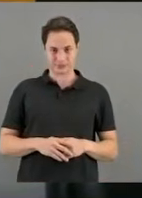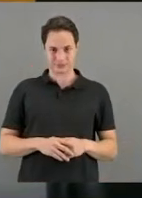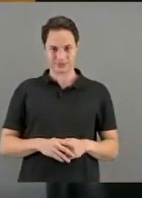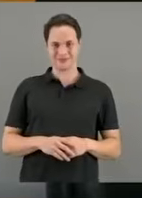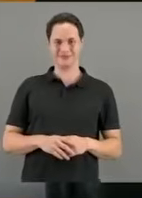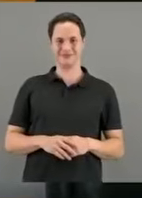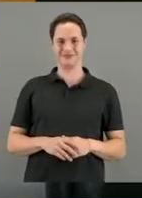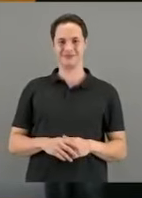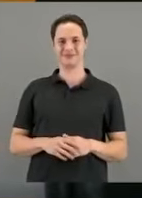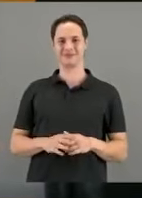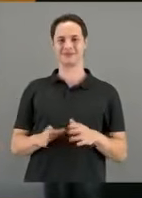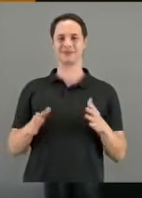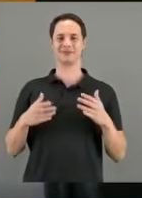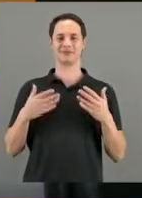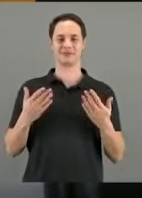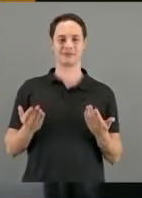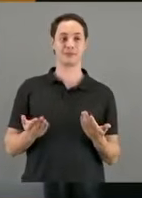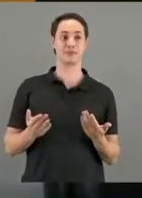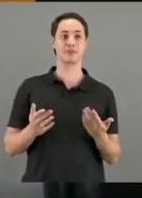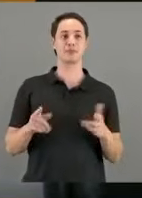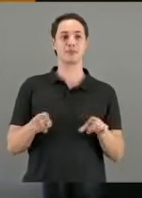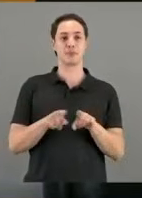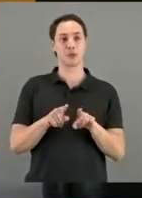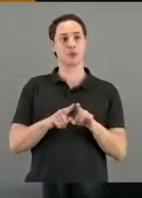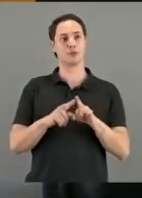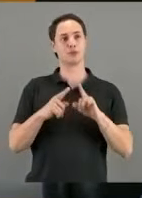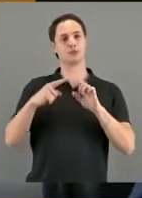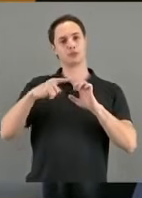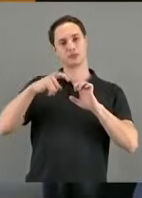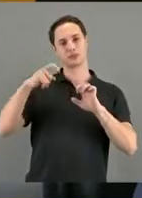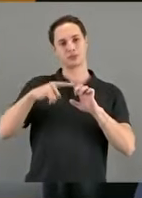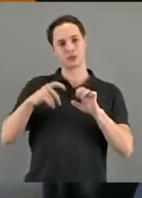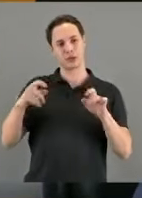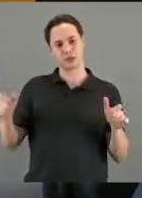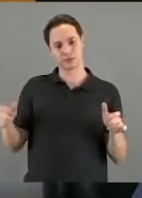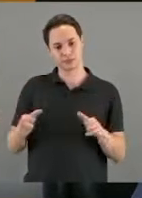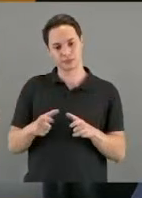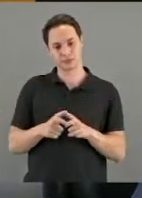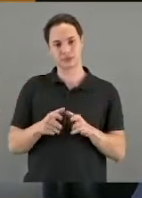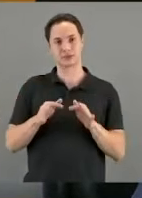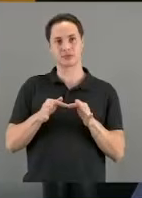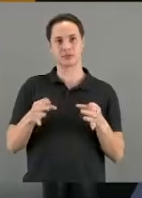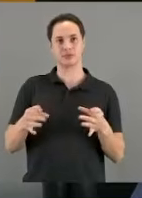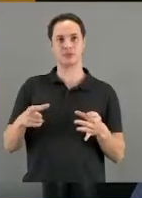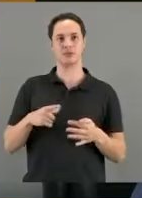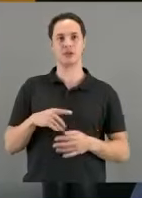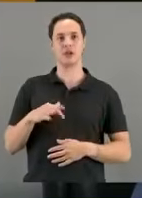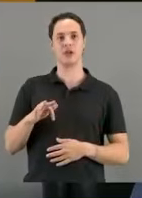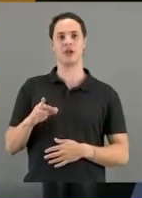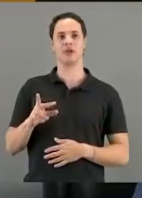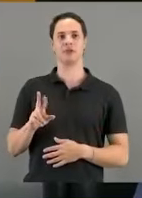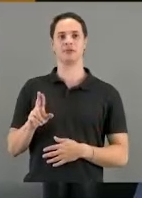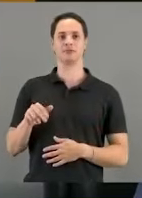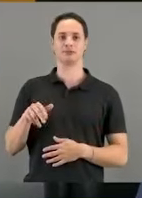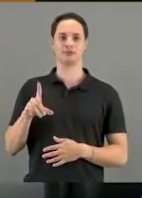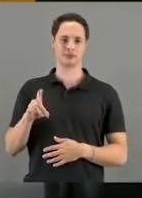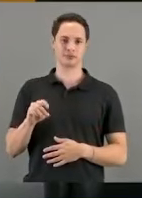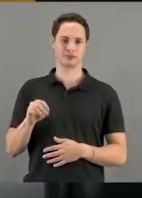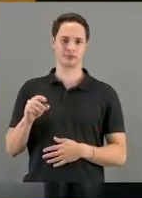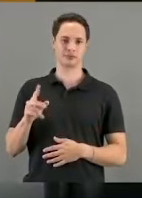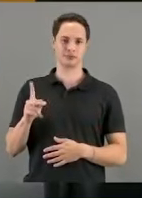brasileiros, de brasileiras, de empresários, de pequenos empresários, de fundos de pensão e assim por